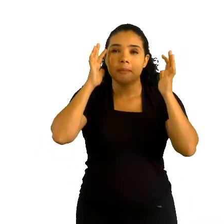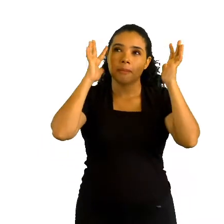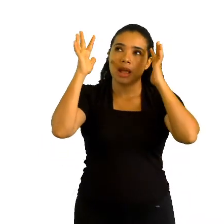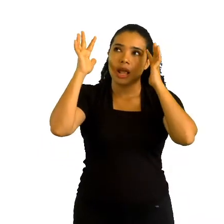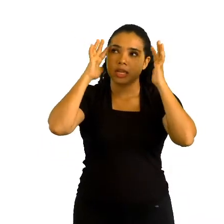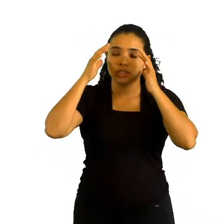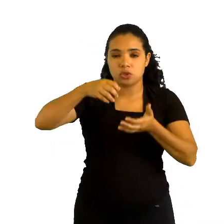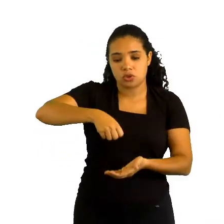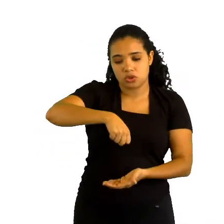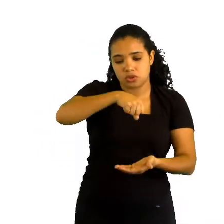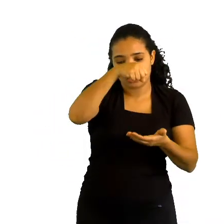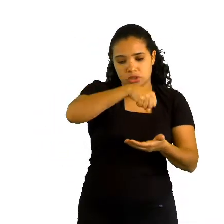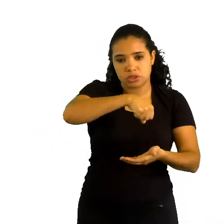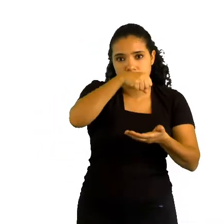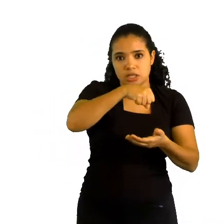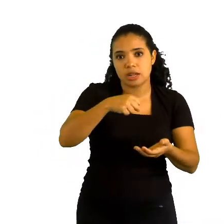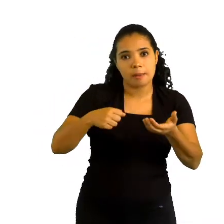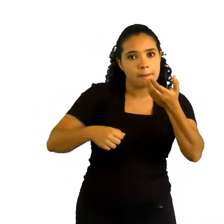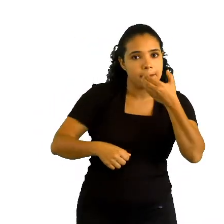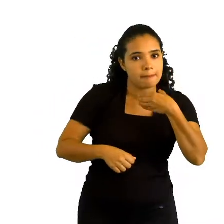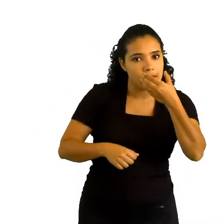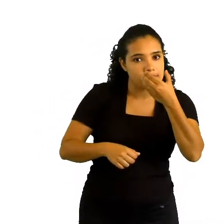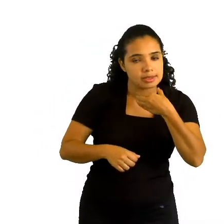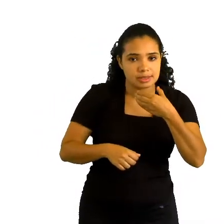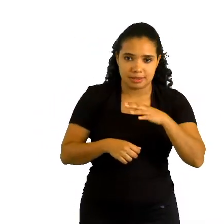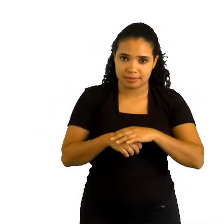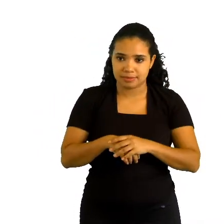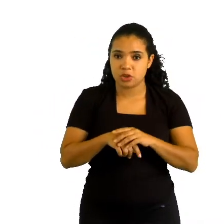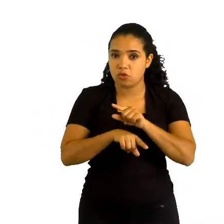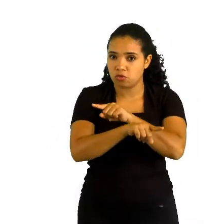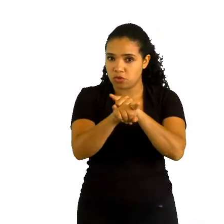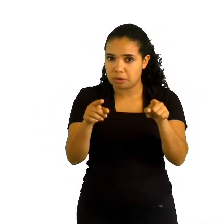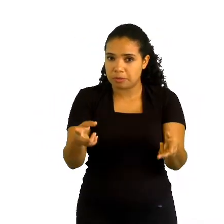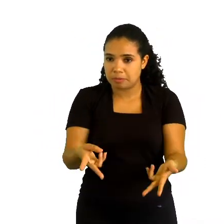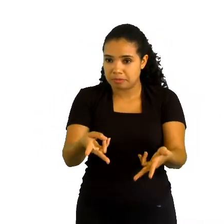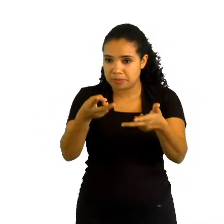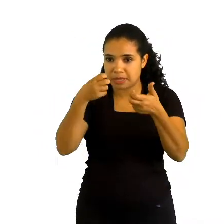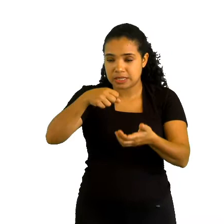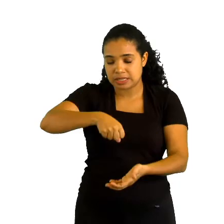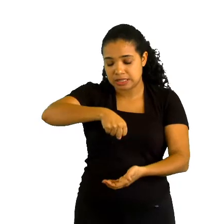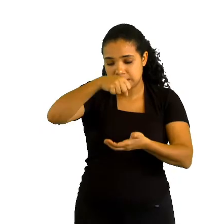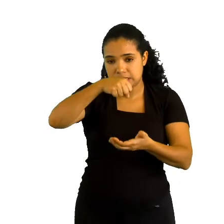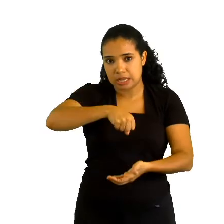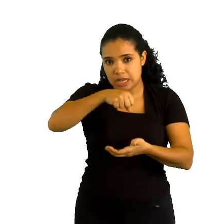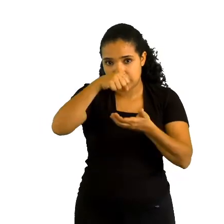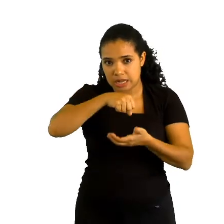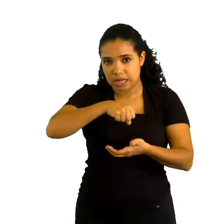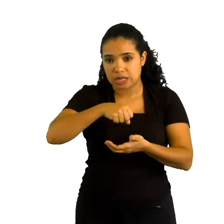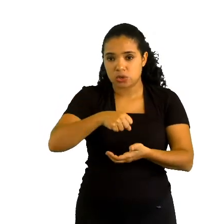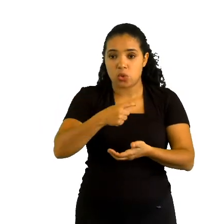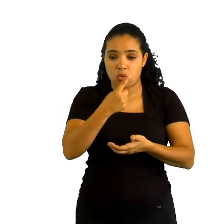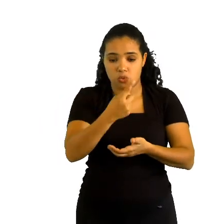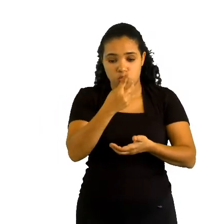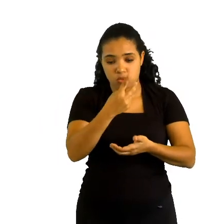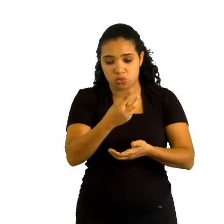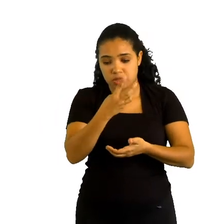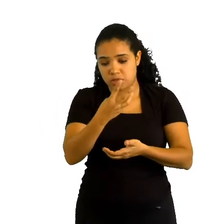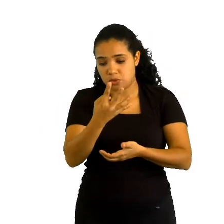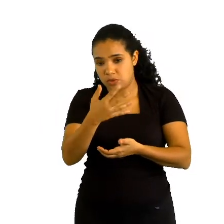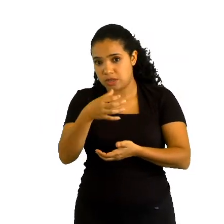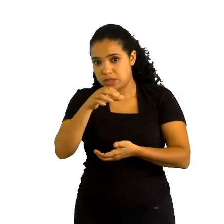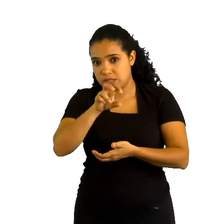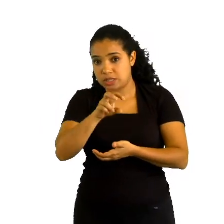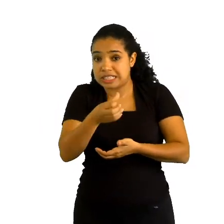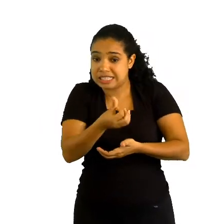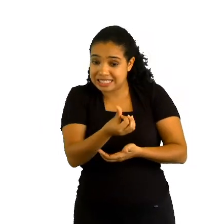um cesto com maçãs. Vocês vão perceber que nesse cesto nós temos 1, 2, 3, 4, 5, 6